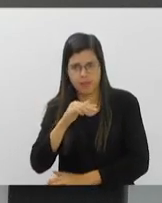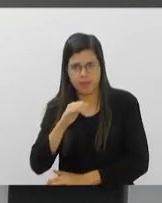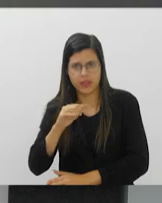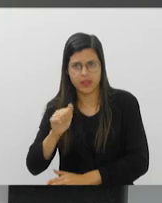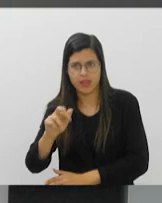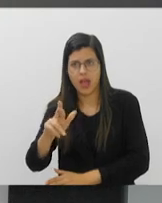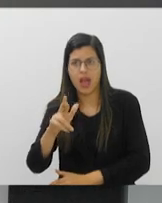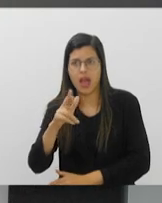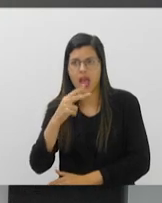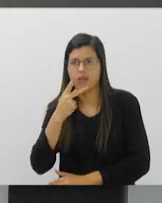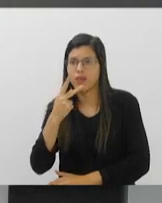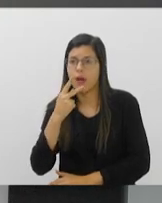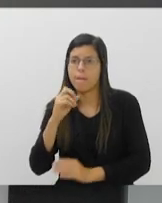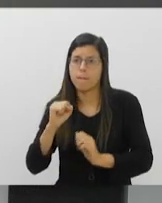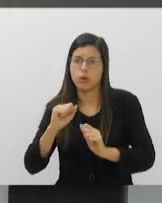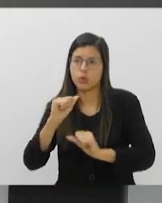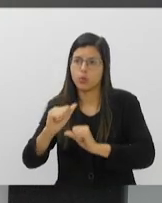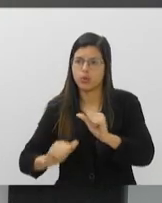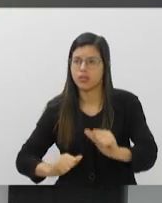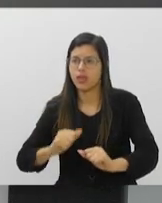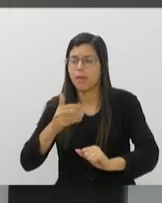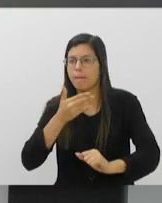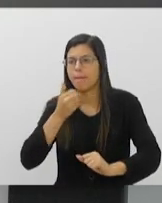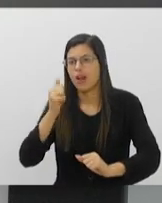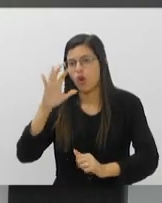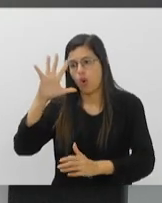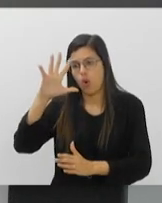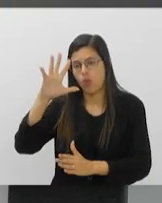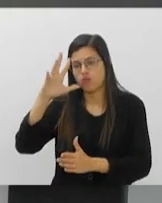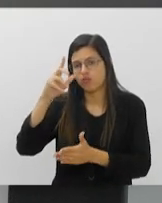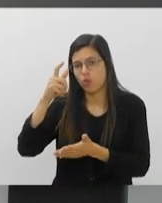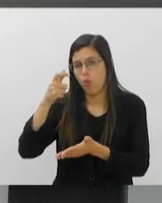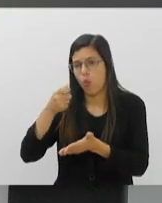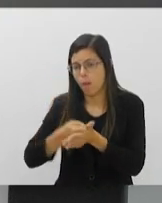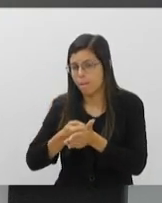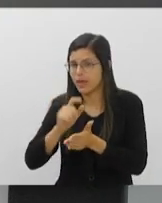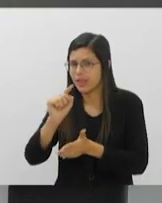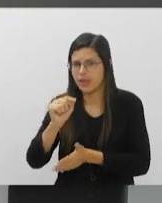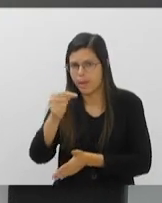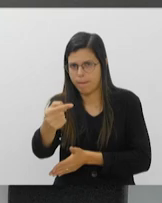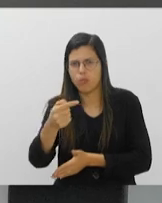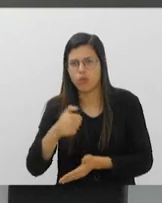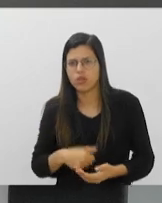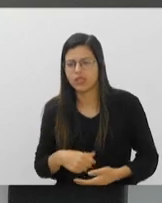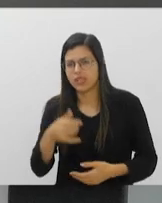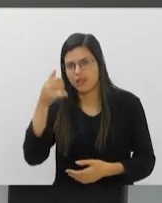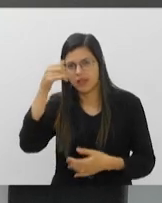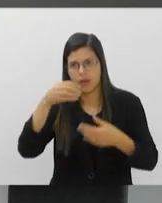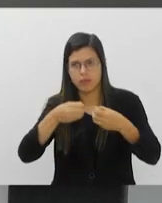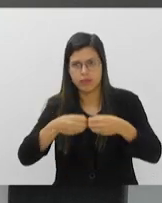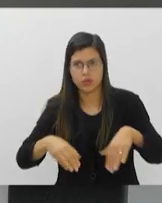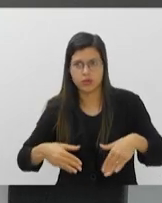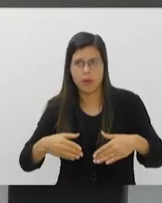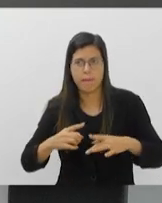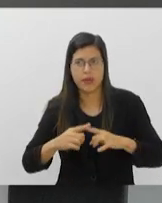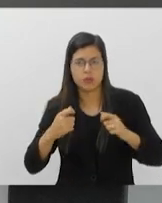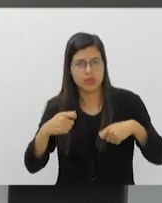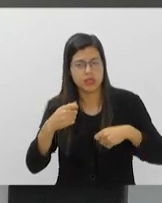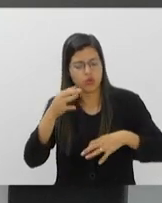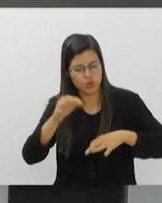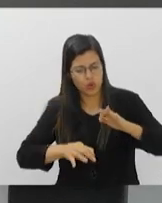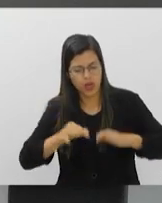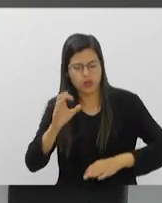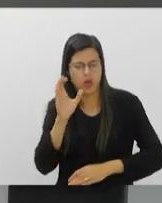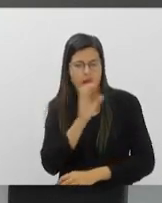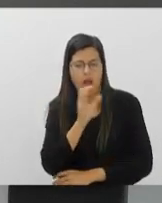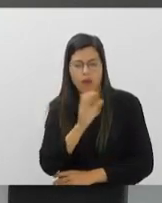pode mudar então é melhor cumprir depois da preclusão para não acuer Aquela desgraça que eu falei mas esse recurso tem que ser julgado logo então como você